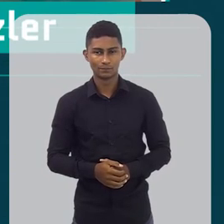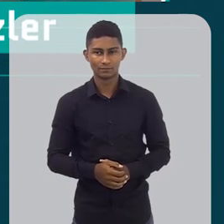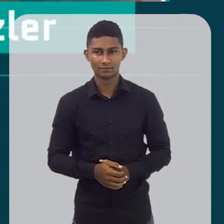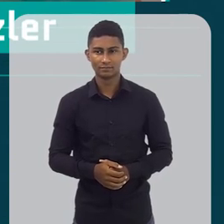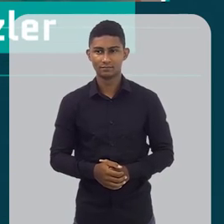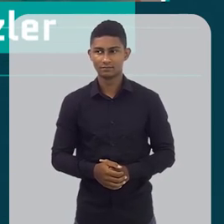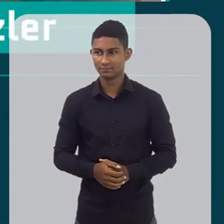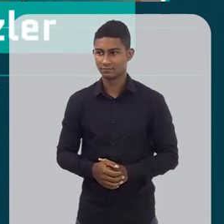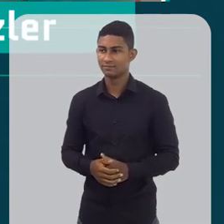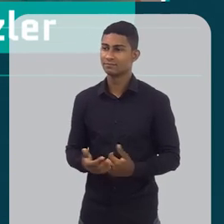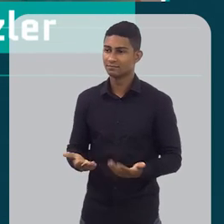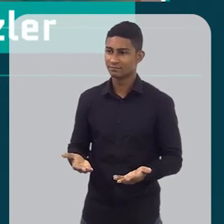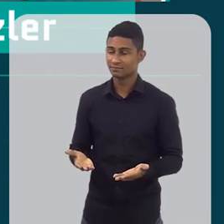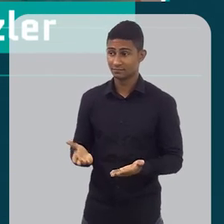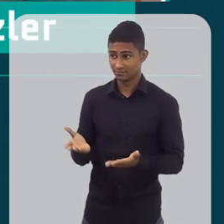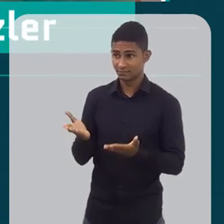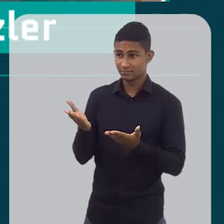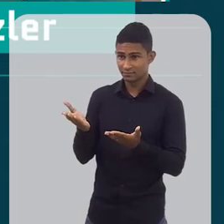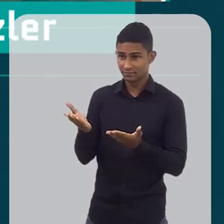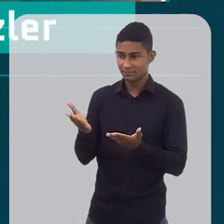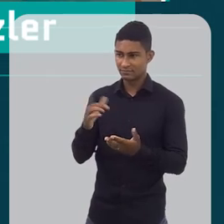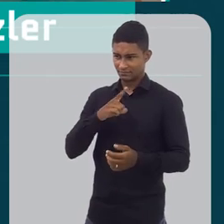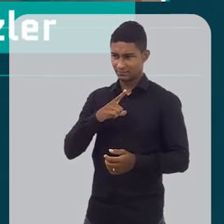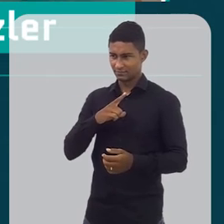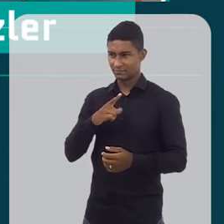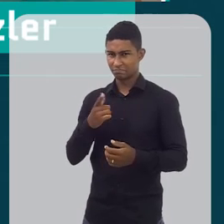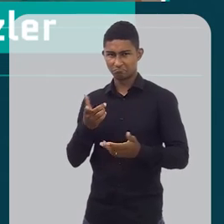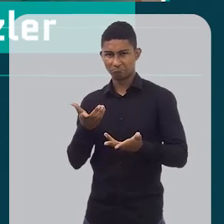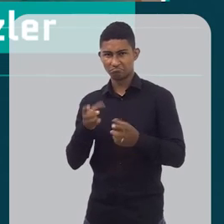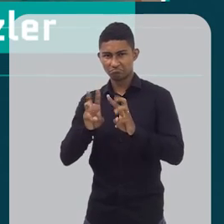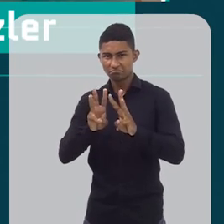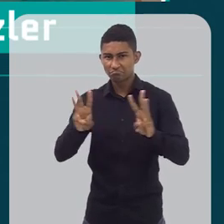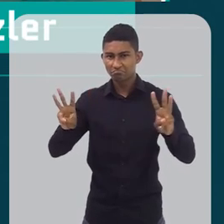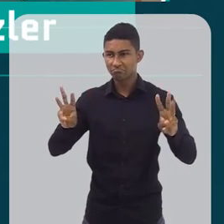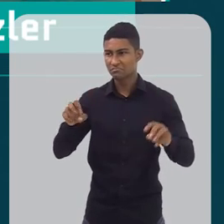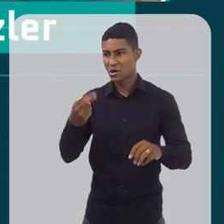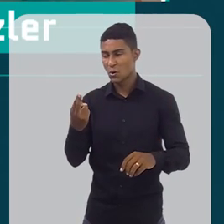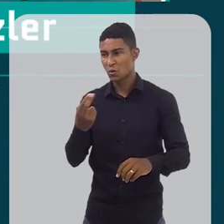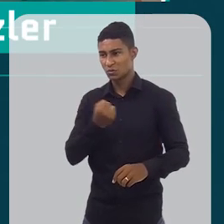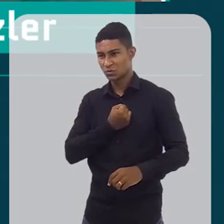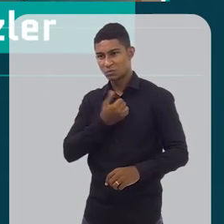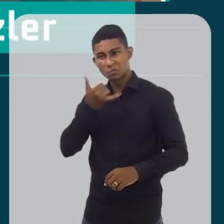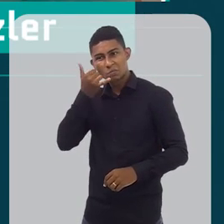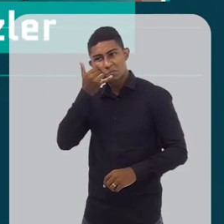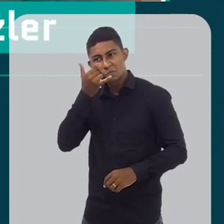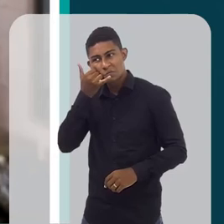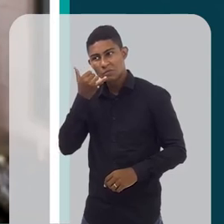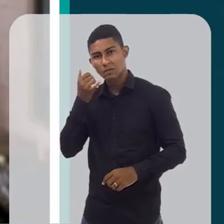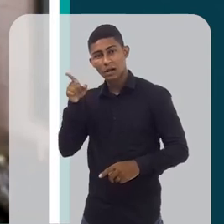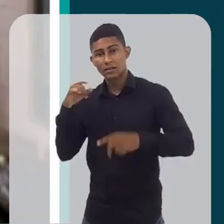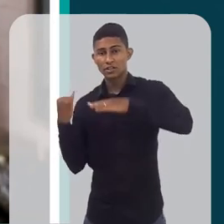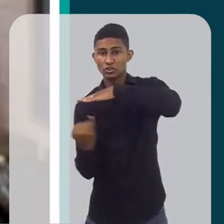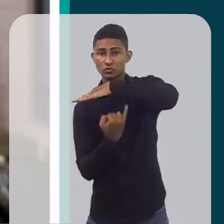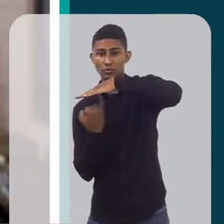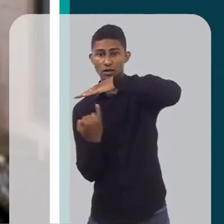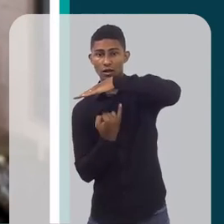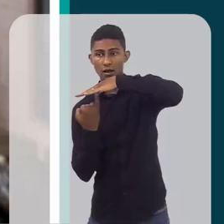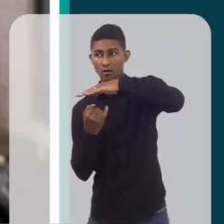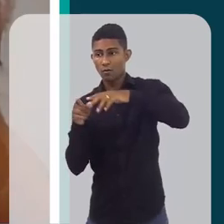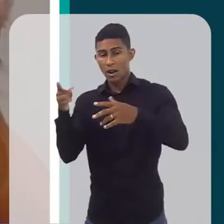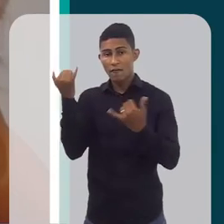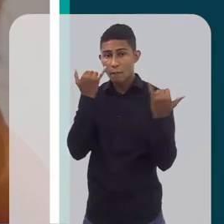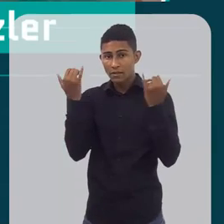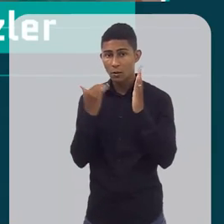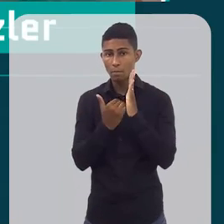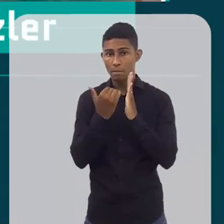recorrente. A senhora teria aí um site ou um telefone, alguma coisa para deixar de alguma instituição que